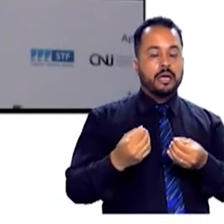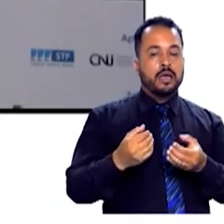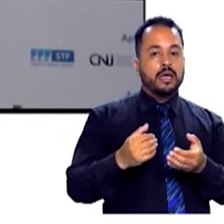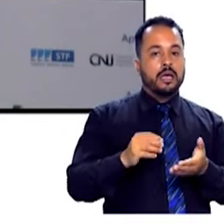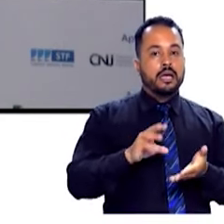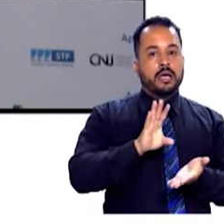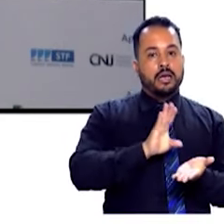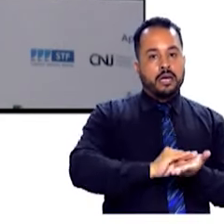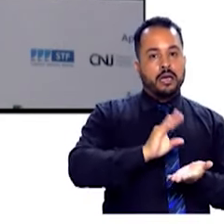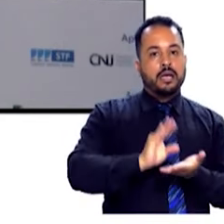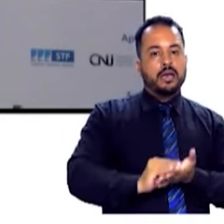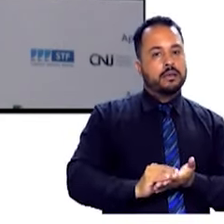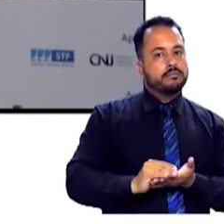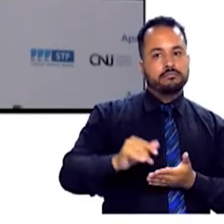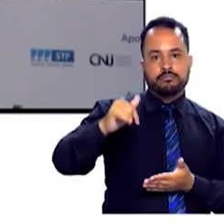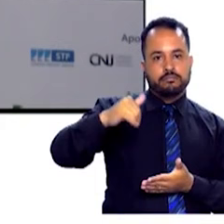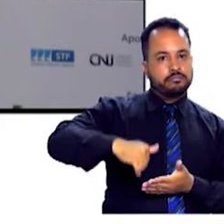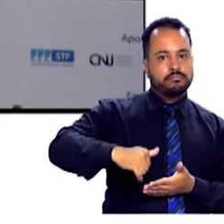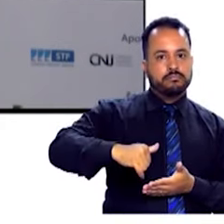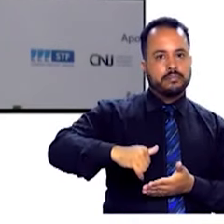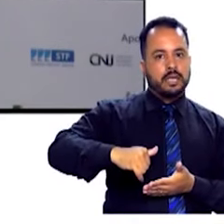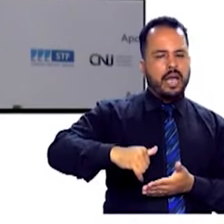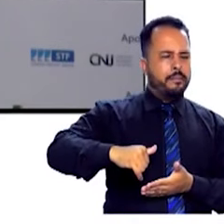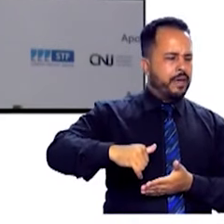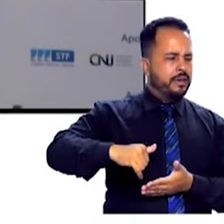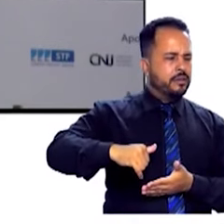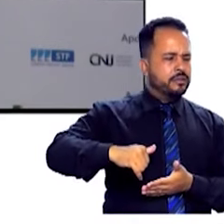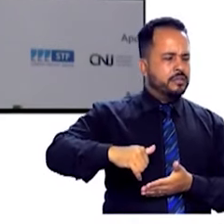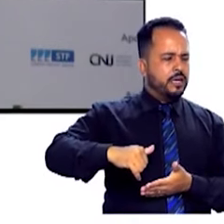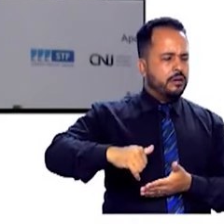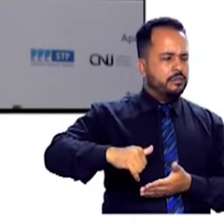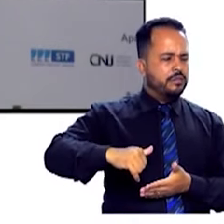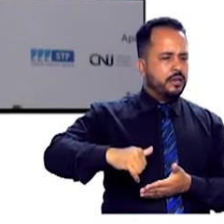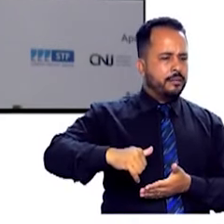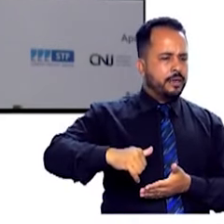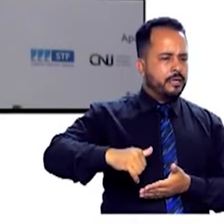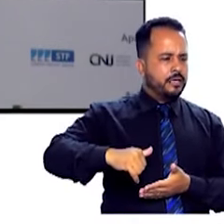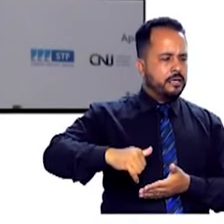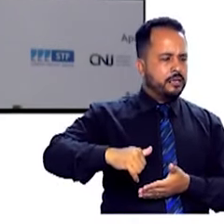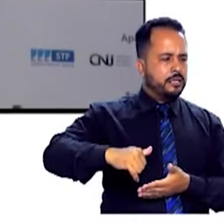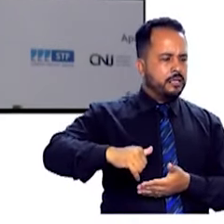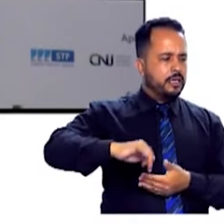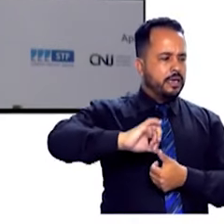chimpanzés nas Américas era assim